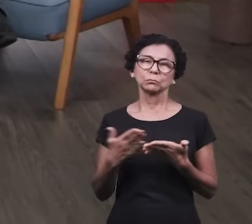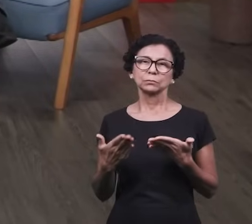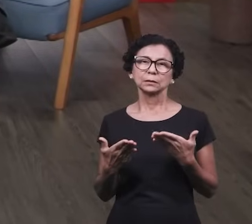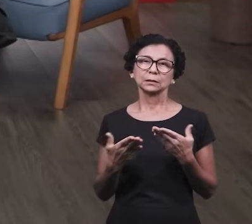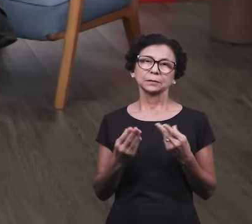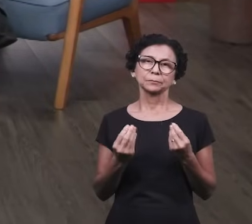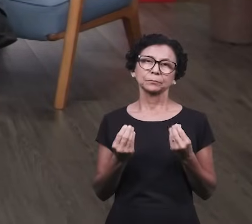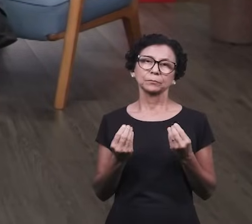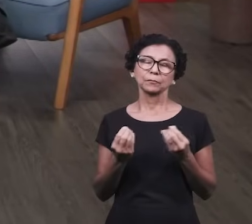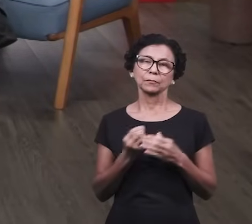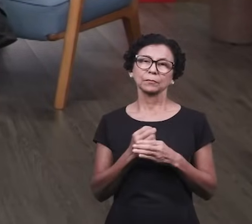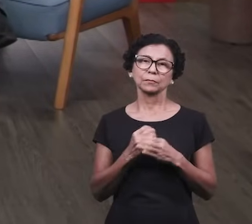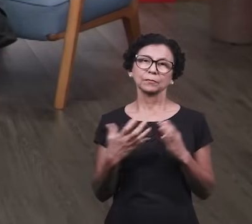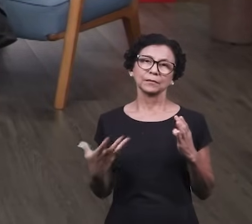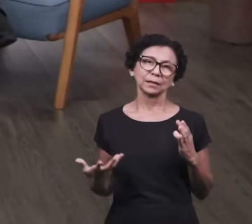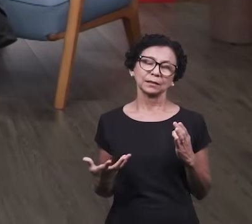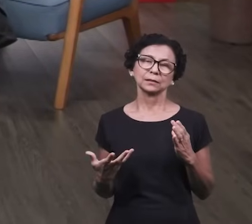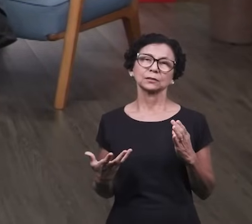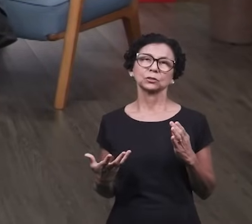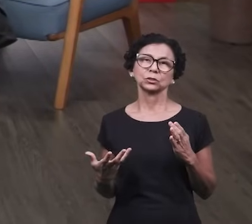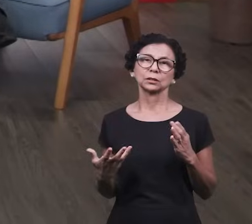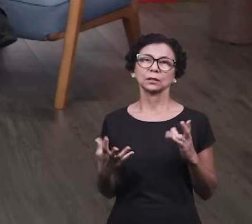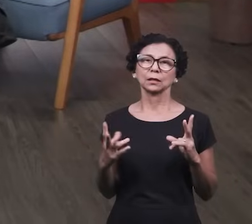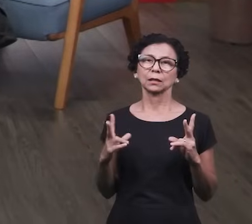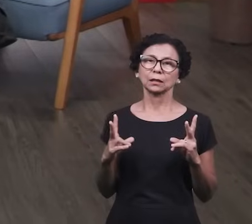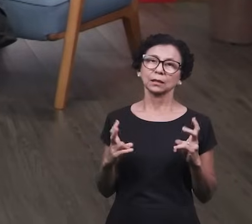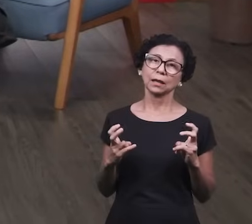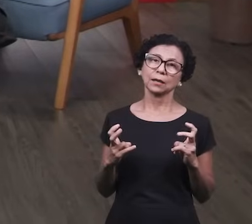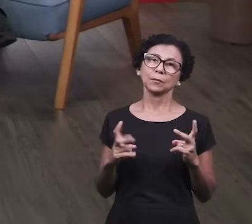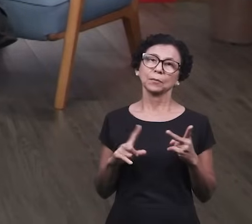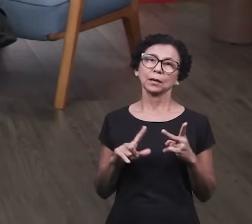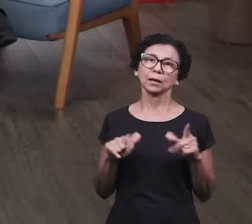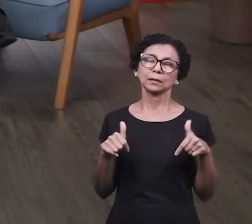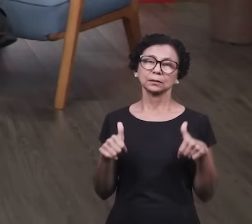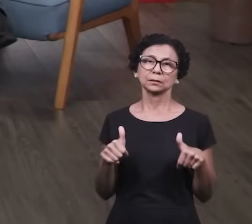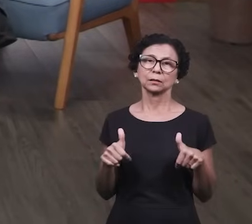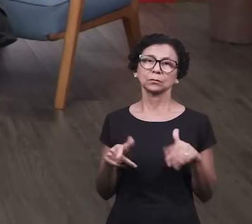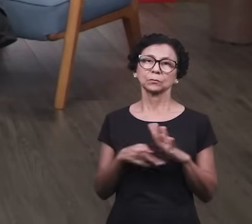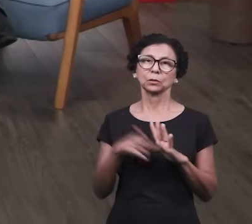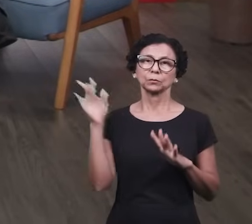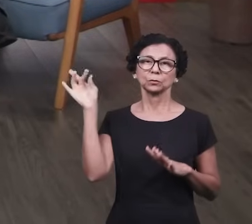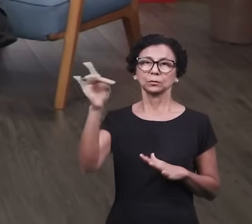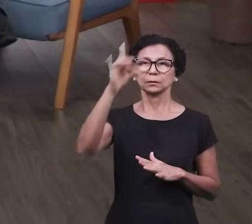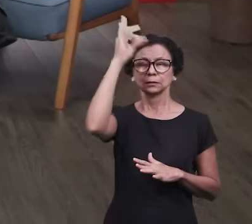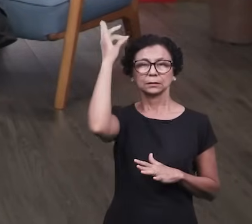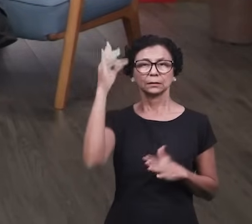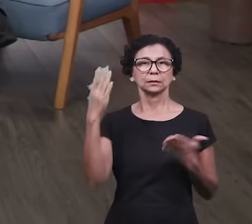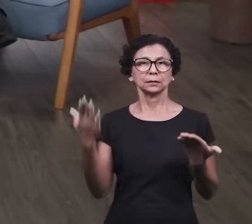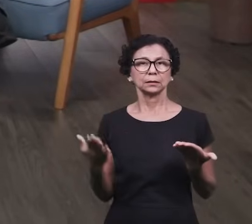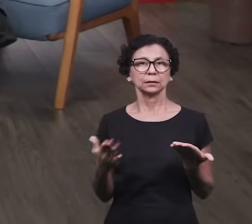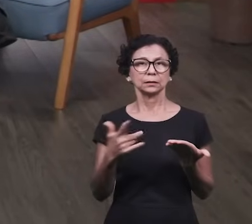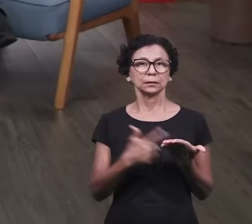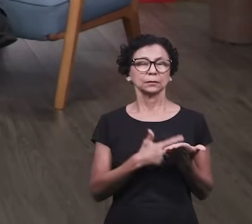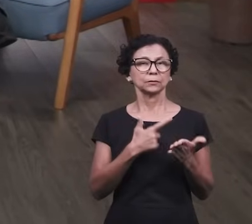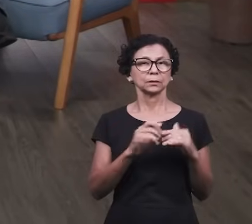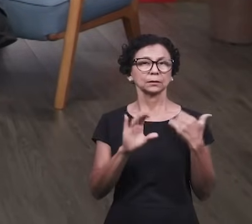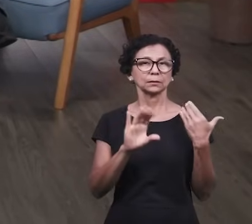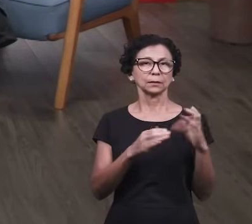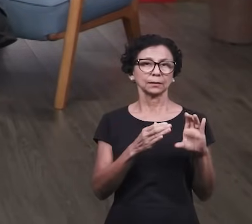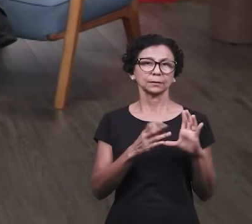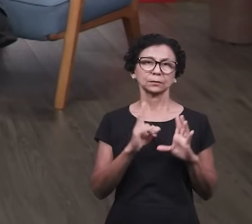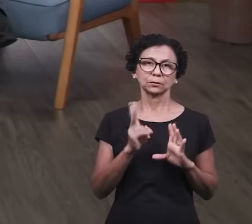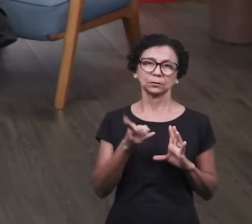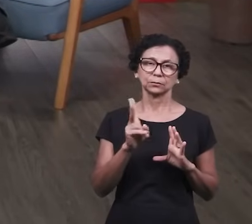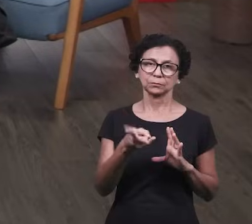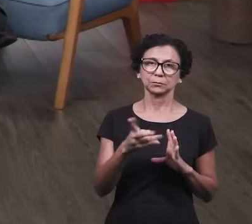alguns aspectos desse tema e da ação do Espírito Santo no livro de Cantares, onde nós já